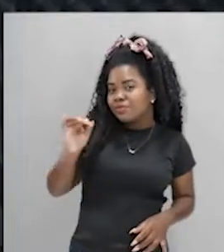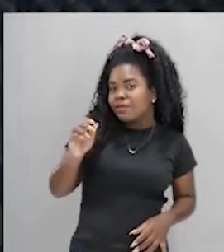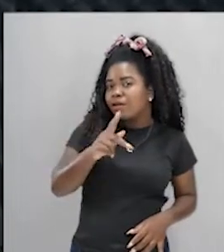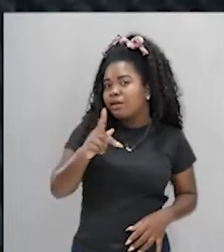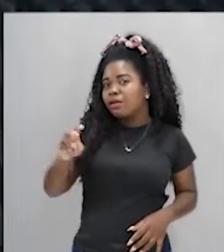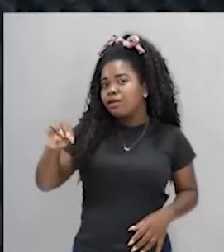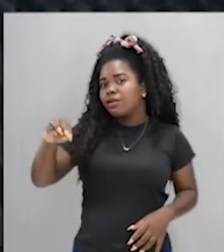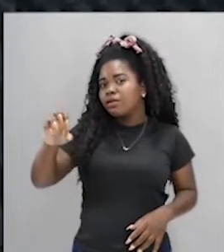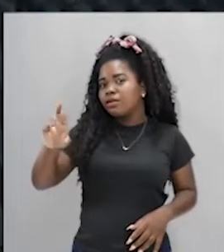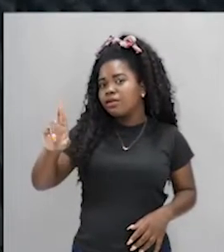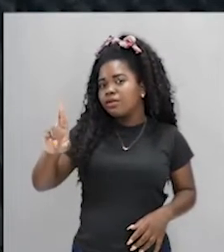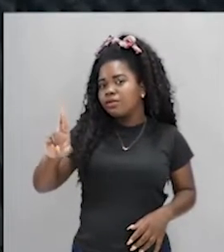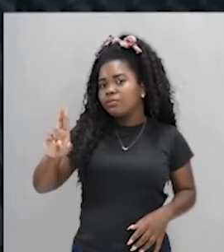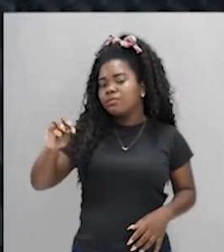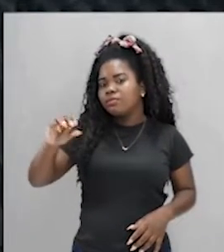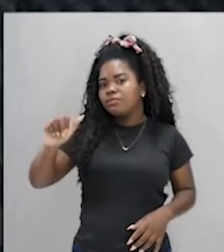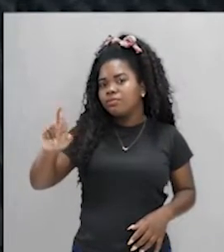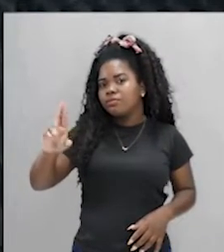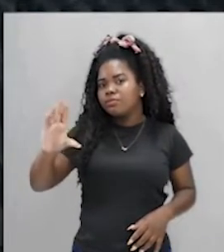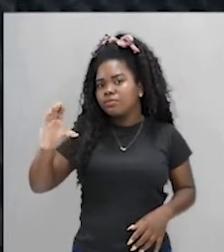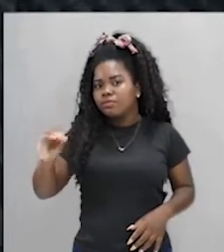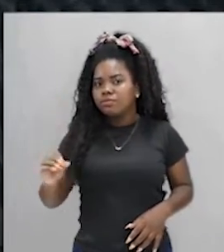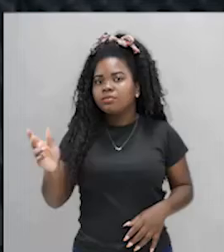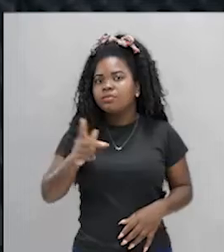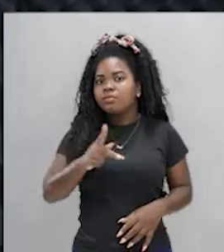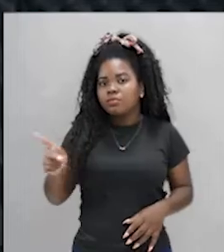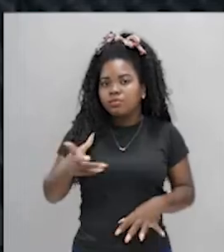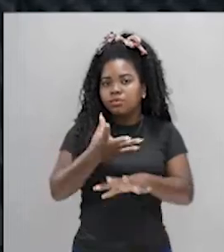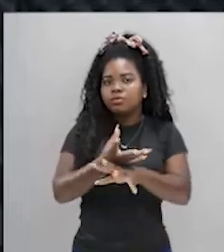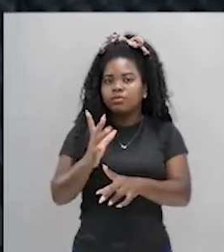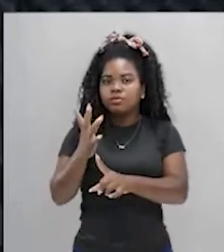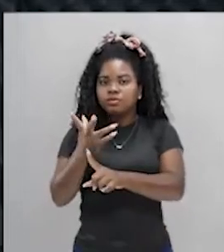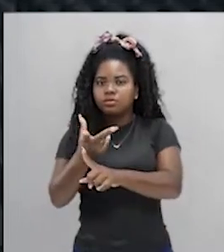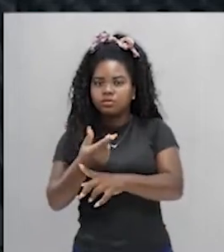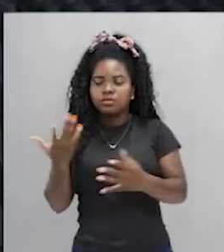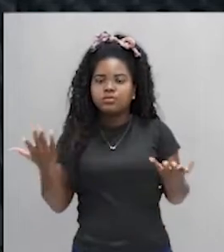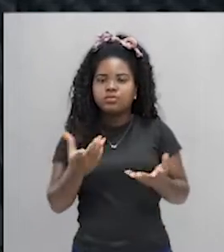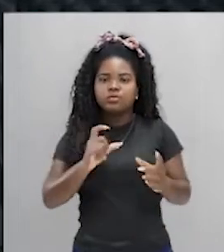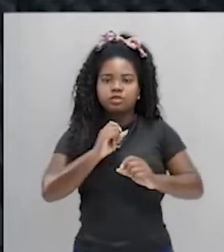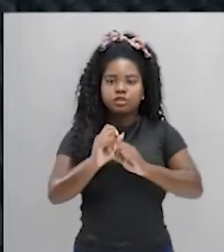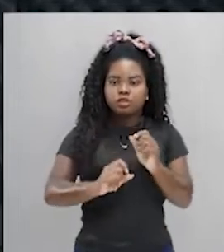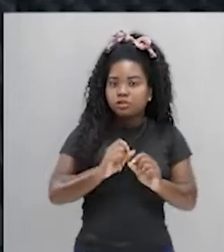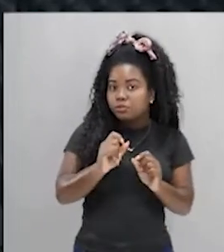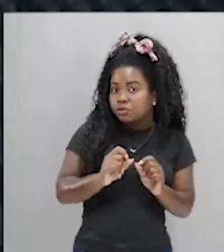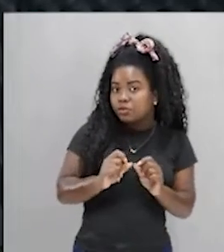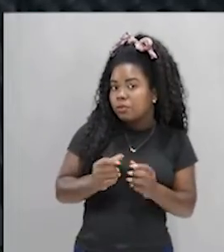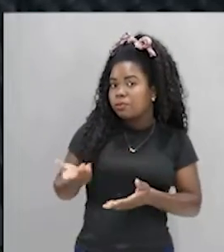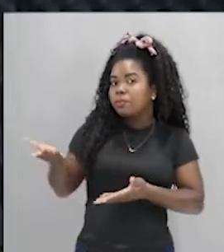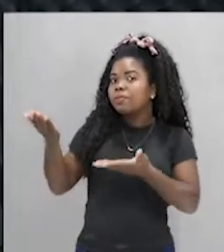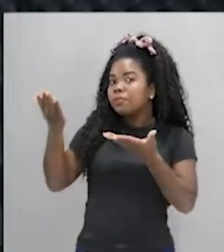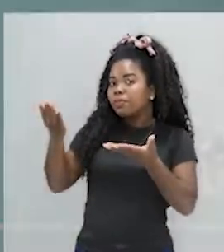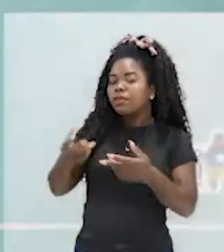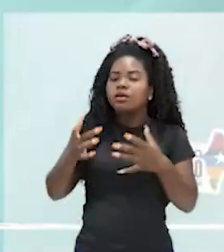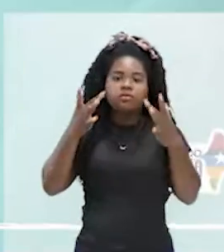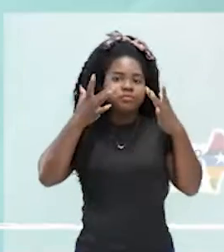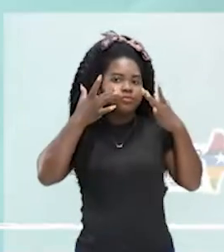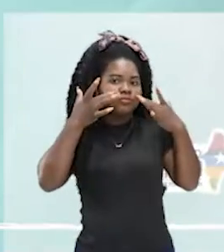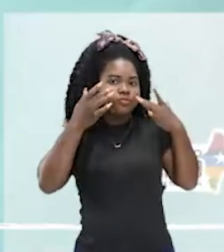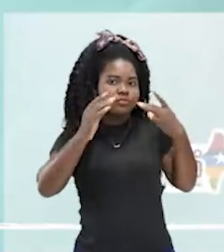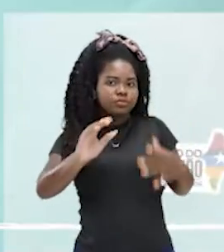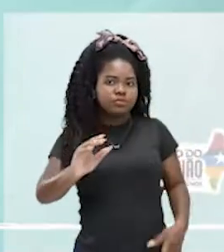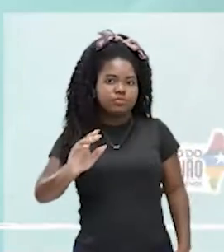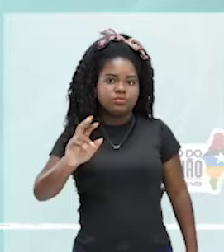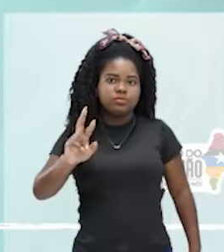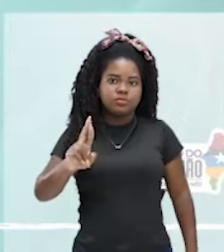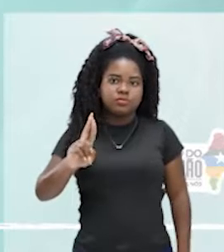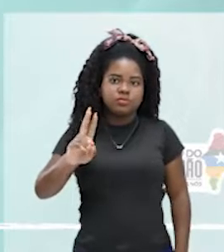Olá, gente. Professor Marcos Dominici aqui, professor de arte. E hoje a gente vai falar sobre Teatro da Crueldade e Teatro Pobre, perdão,